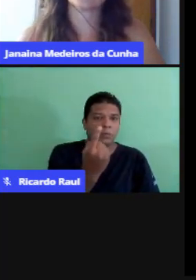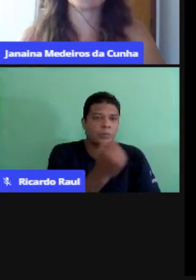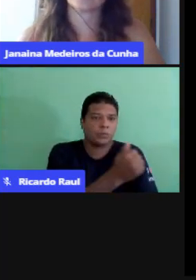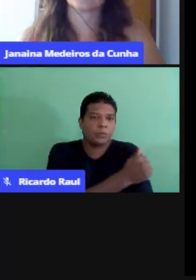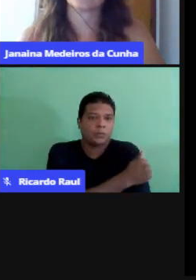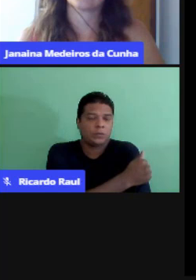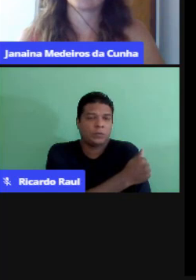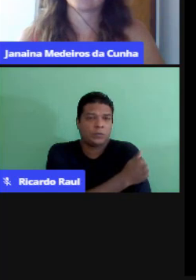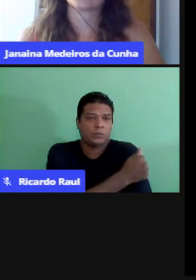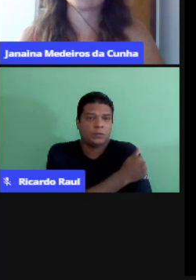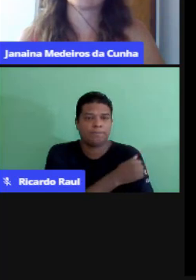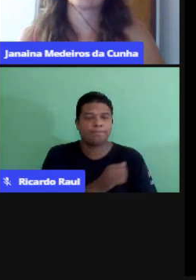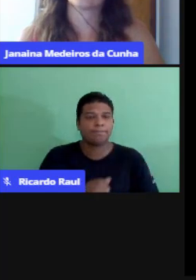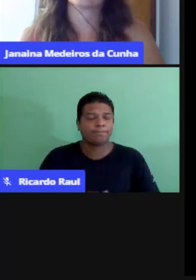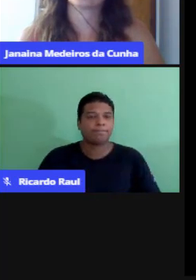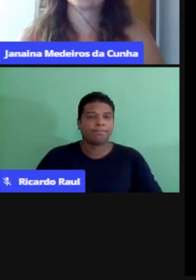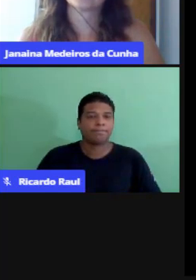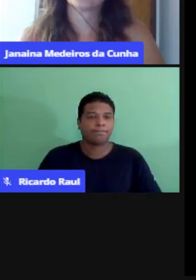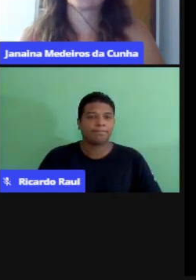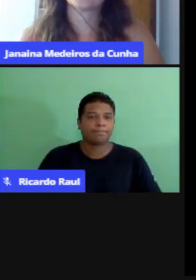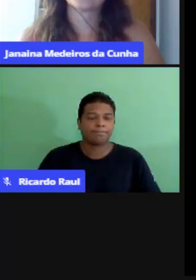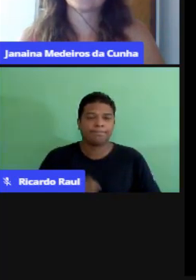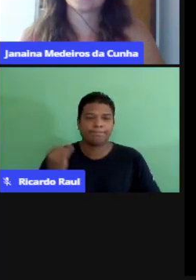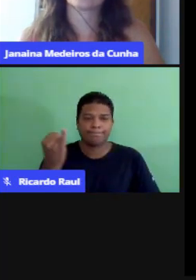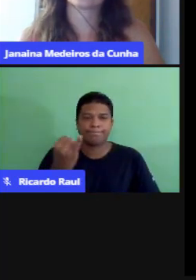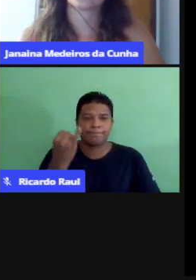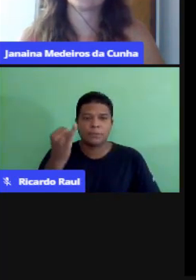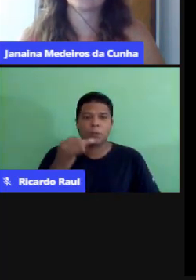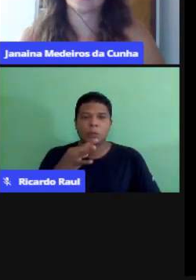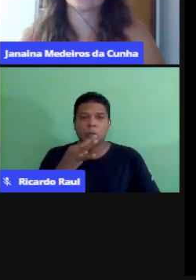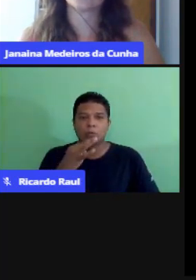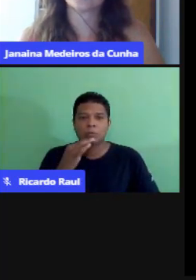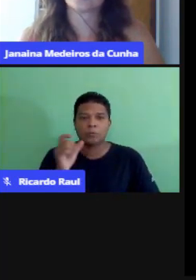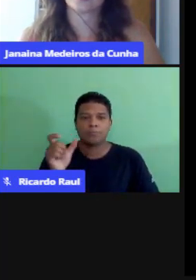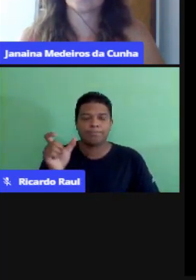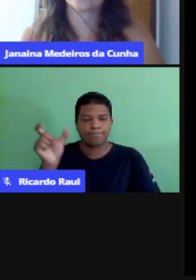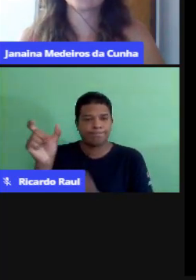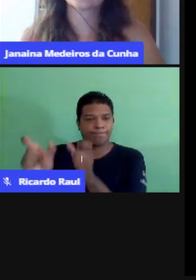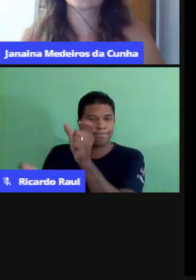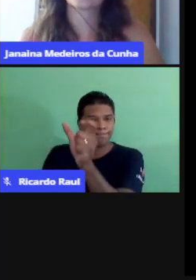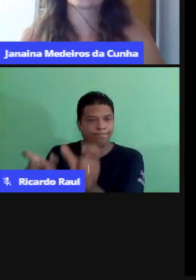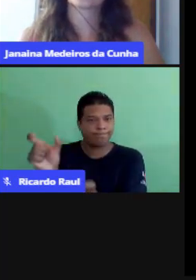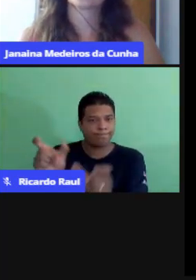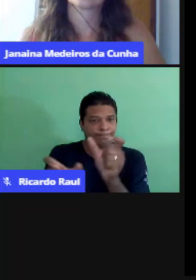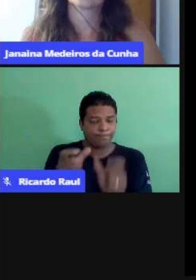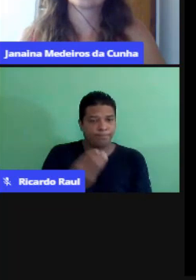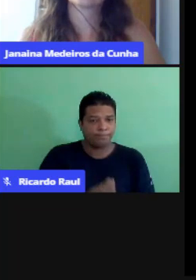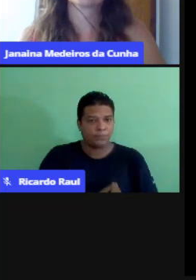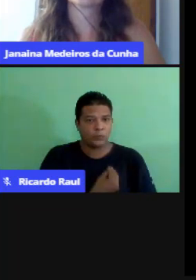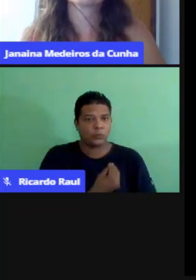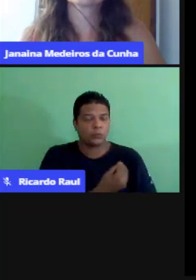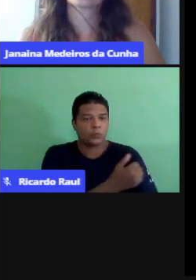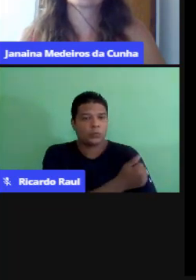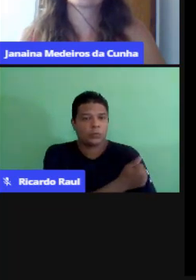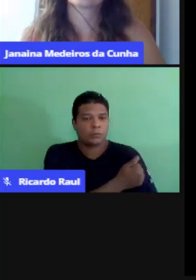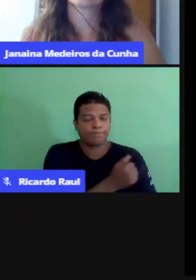Então, aqui a gente fala realmente a importância de conhecer a realidade dos seus alunos, né?